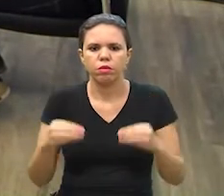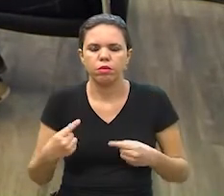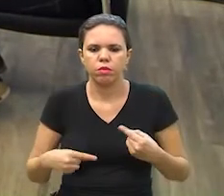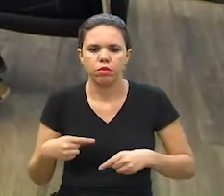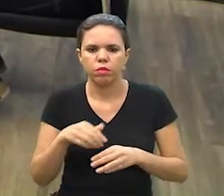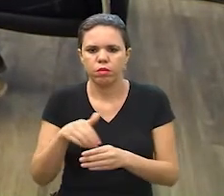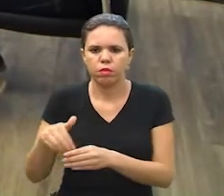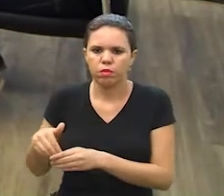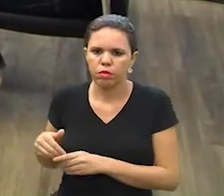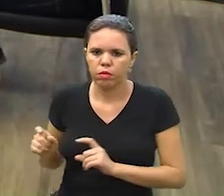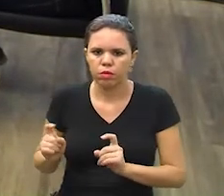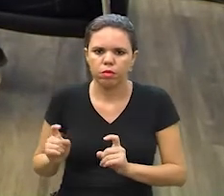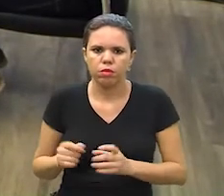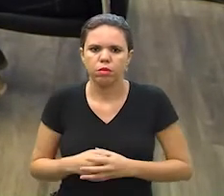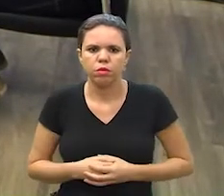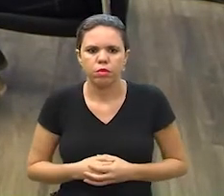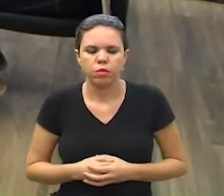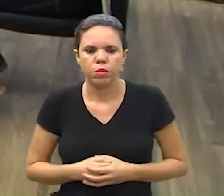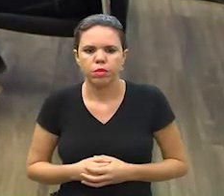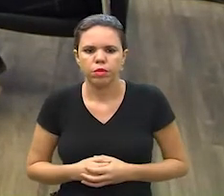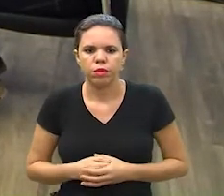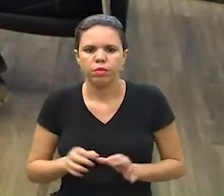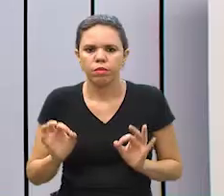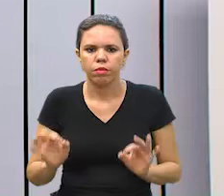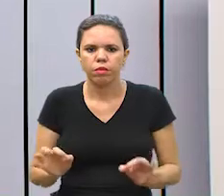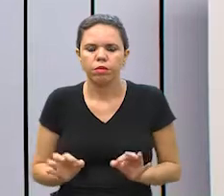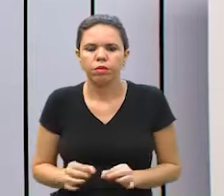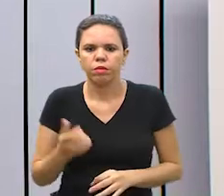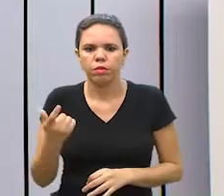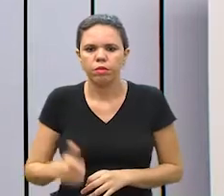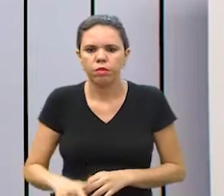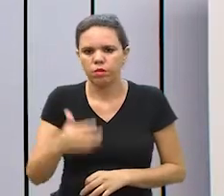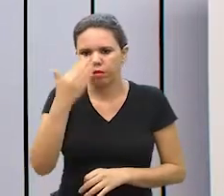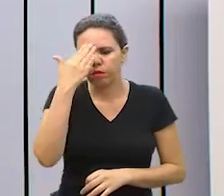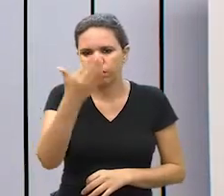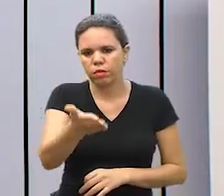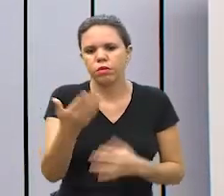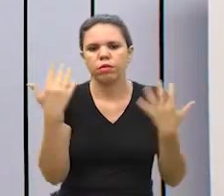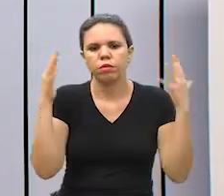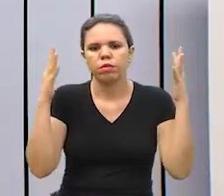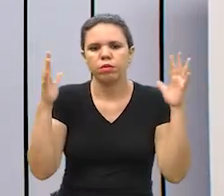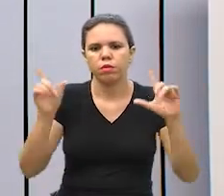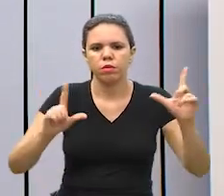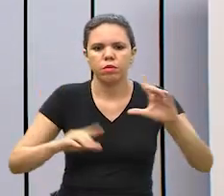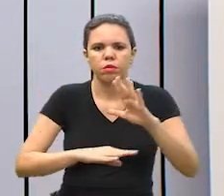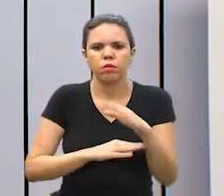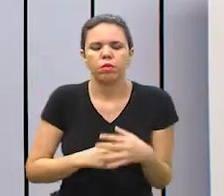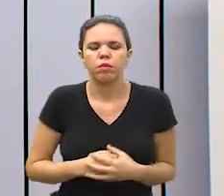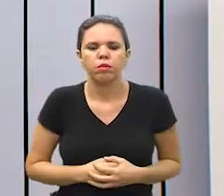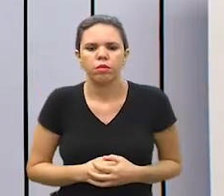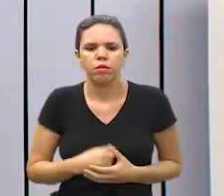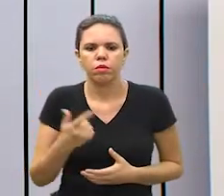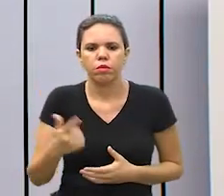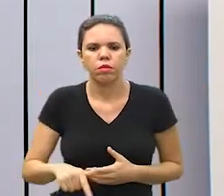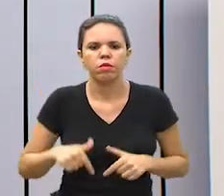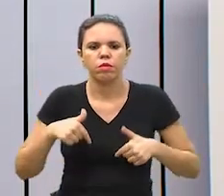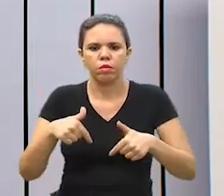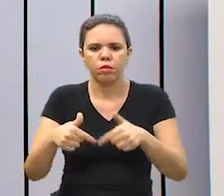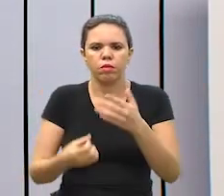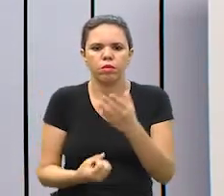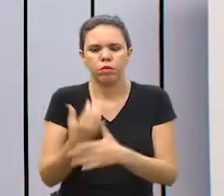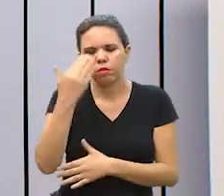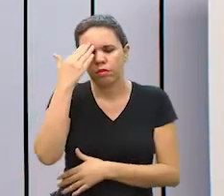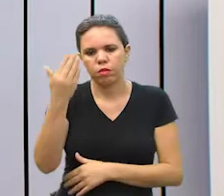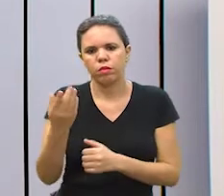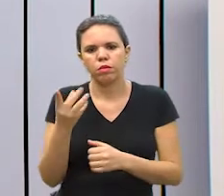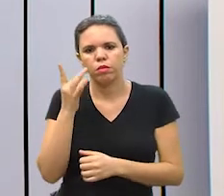discussão e votação nas reuniões. Com toda certeza, né? E mais uma vez agradecer e parabenizar a TV Câmara por mais essa iniciativa,